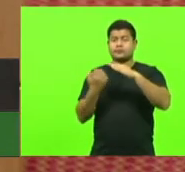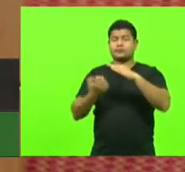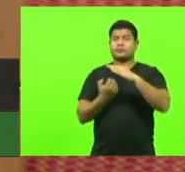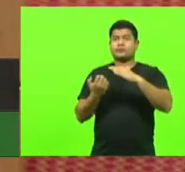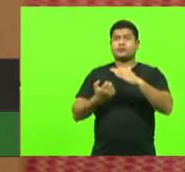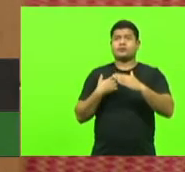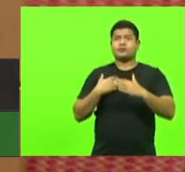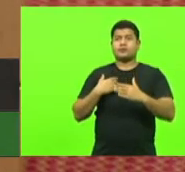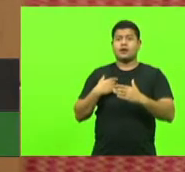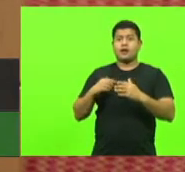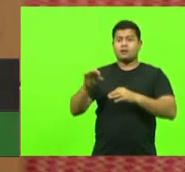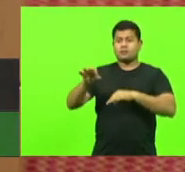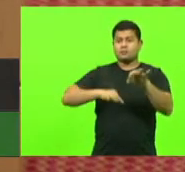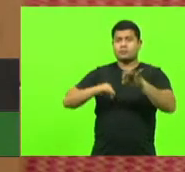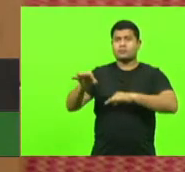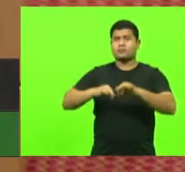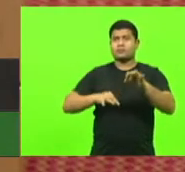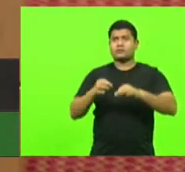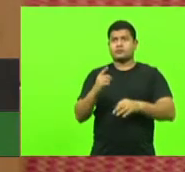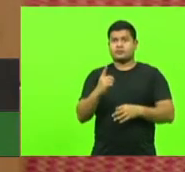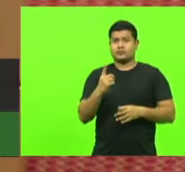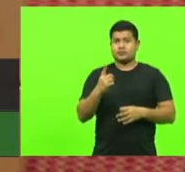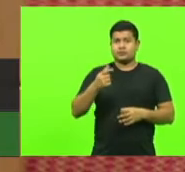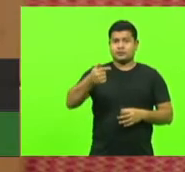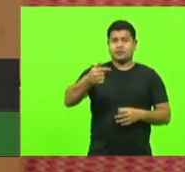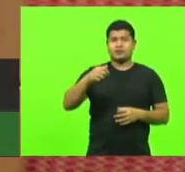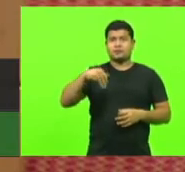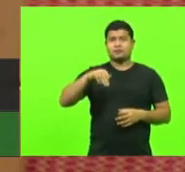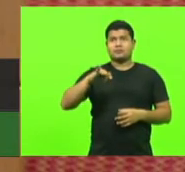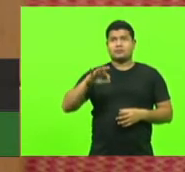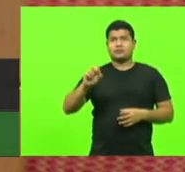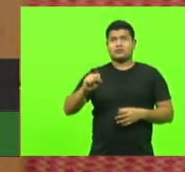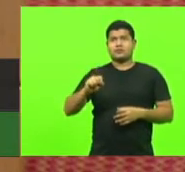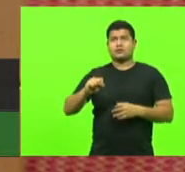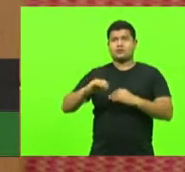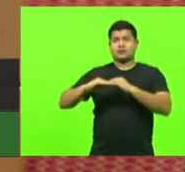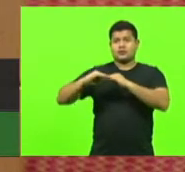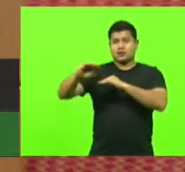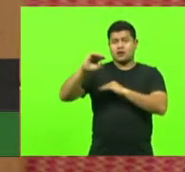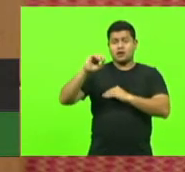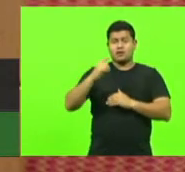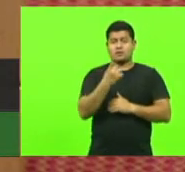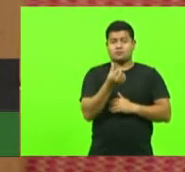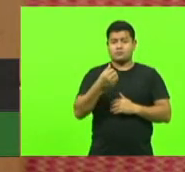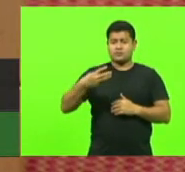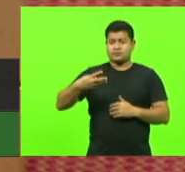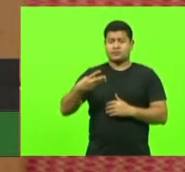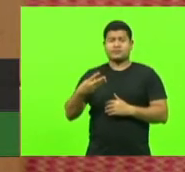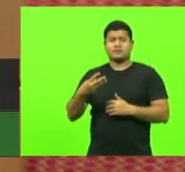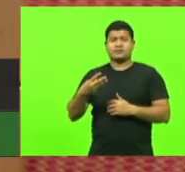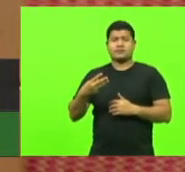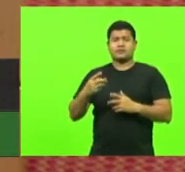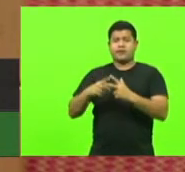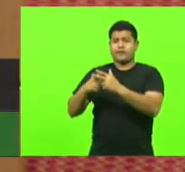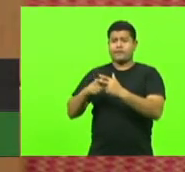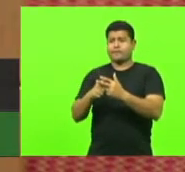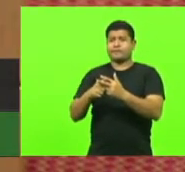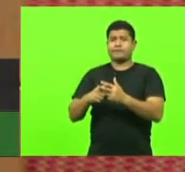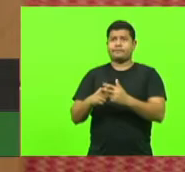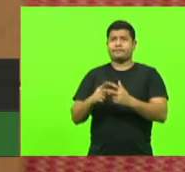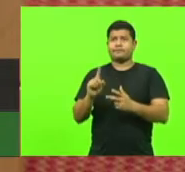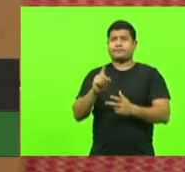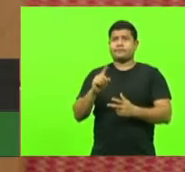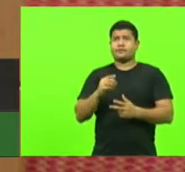um projeto lá de 17 milhões de tapa-buraco na 163. Lá, eu acho que é melhor